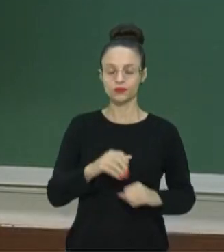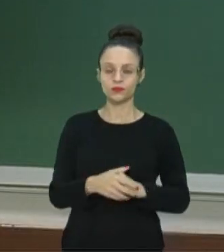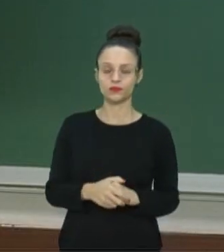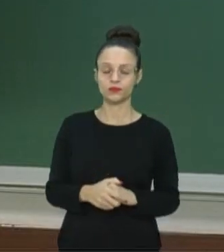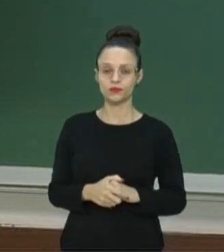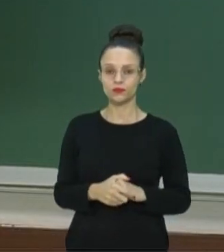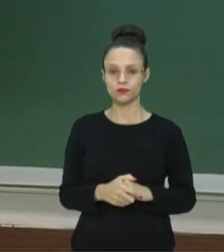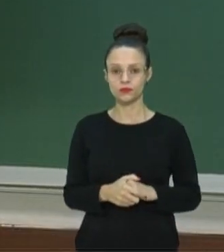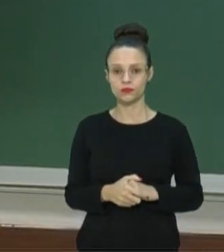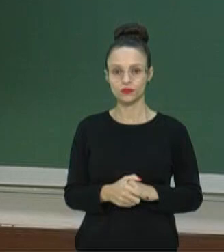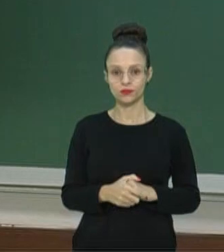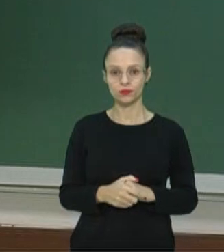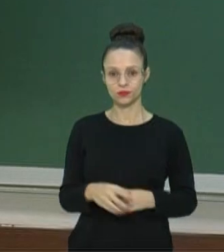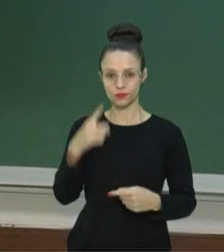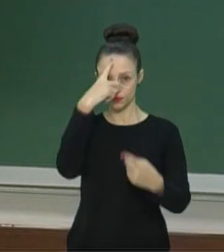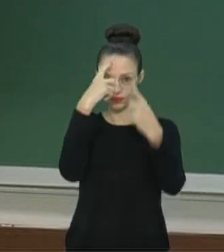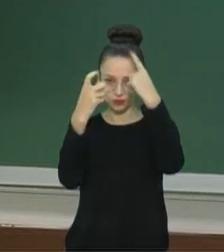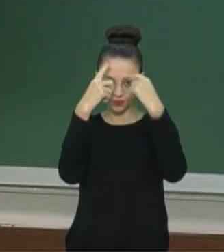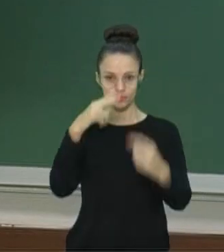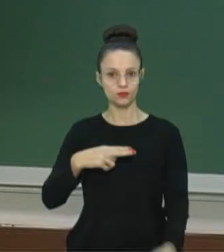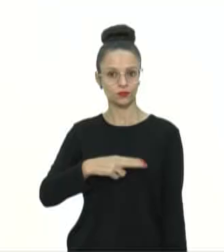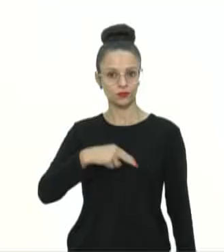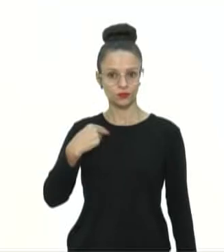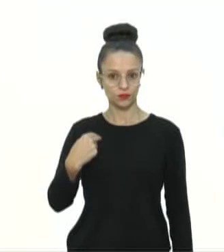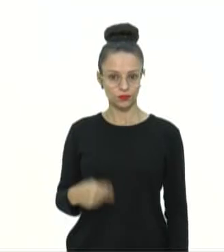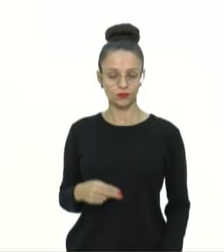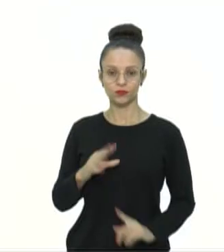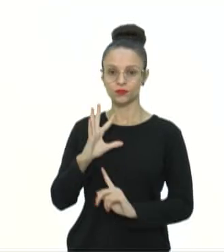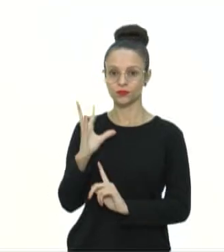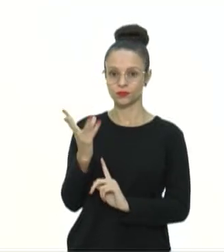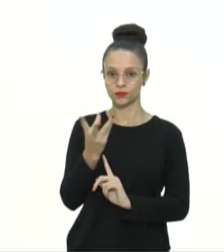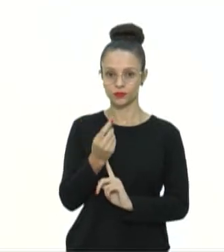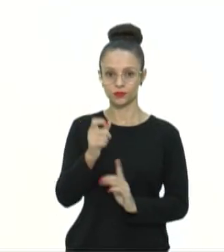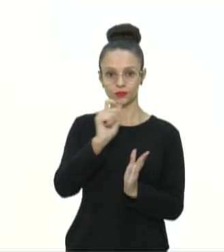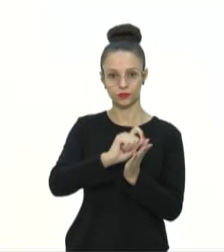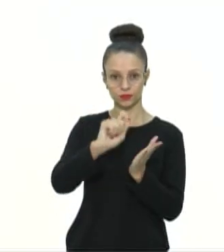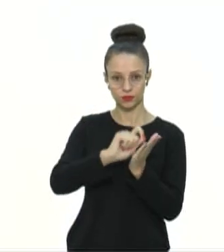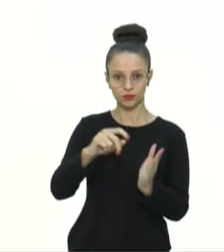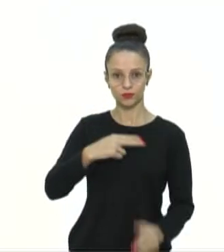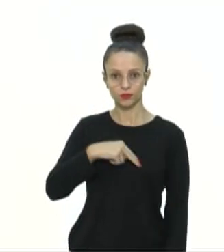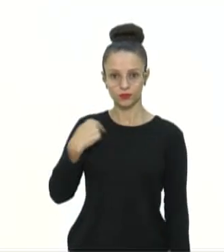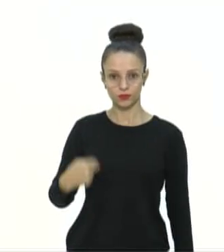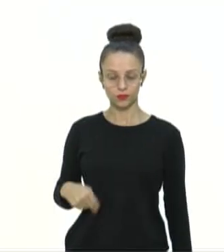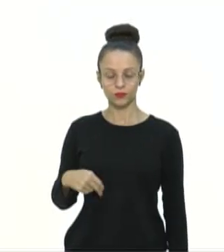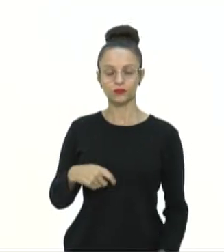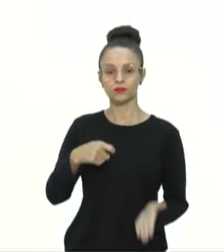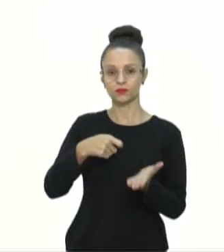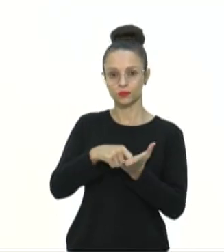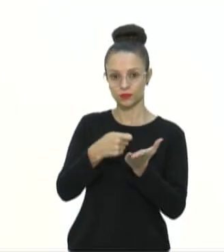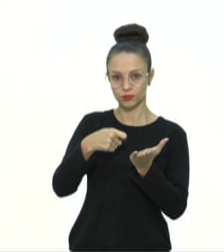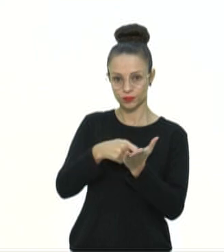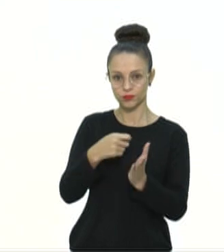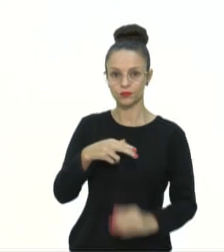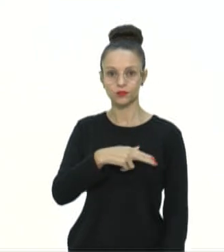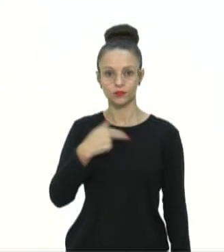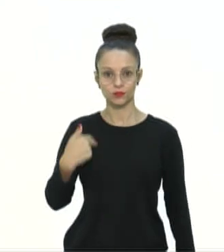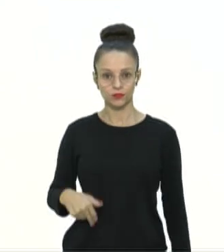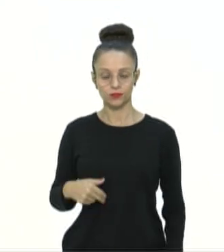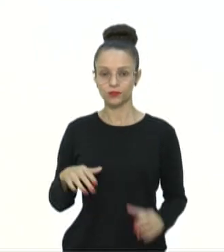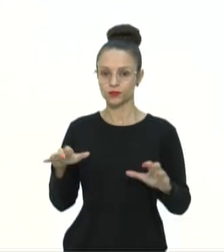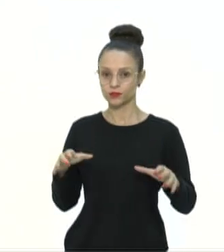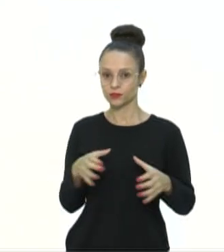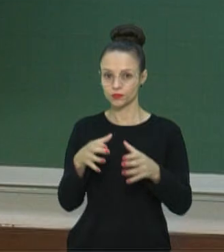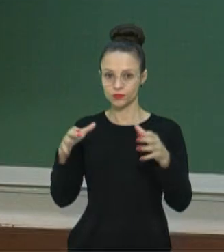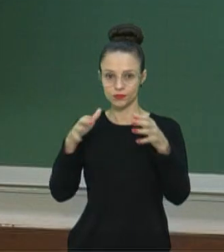aprendemos foi as invenções chinesas, a arte da escrita chinesa, gravuras chinesas,